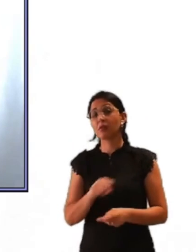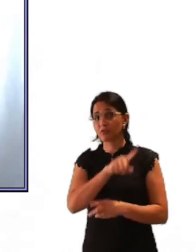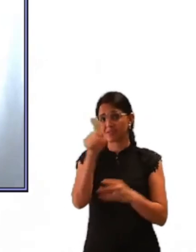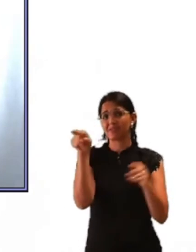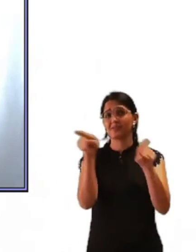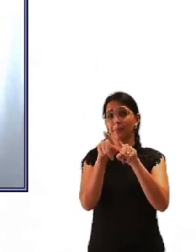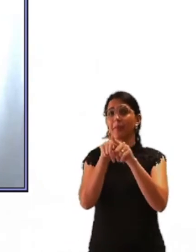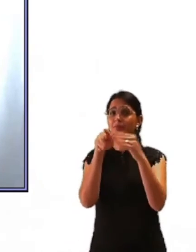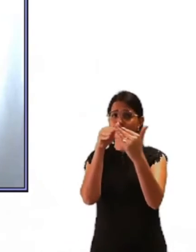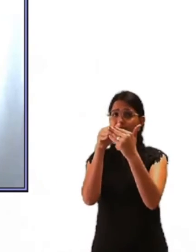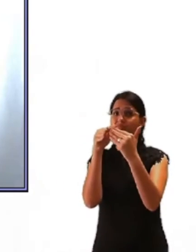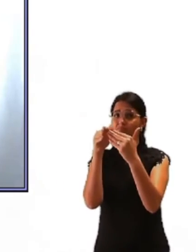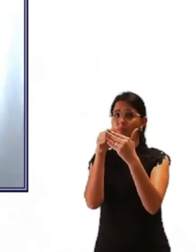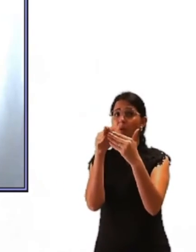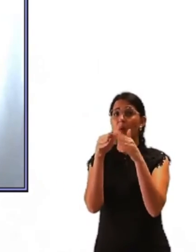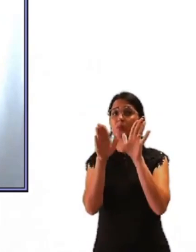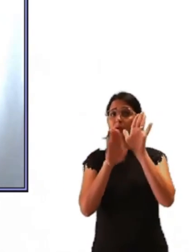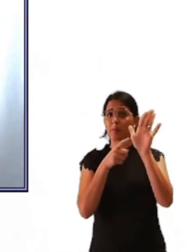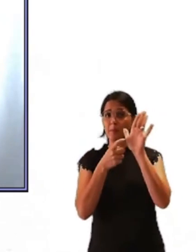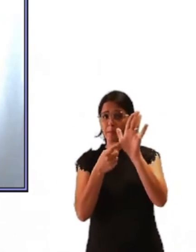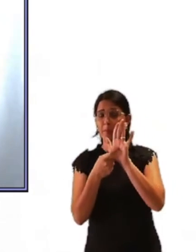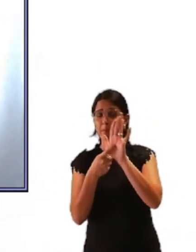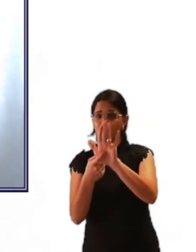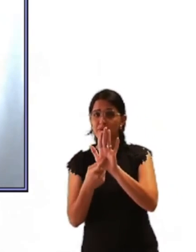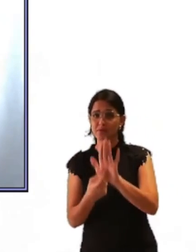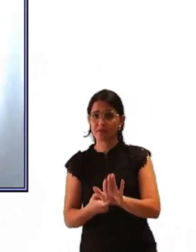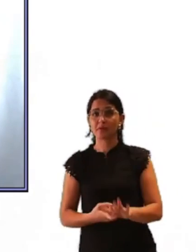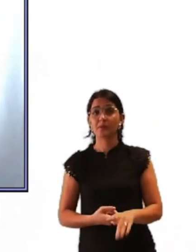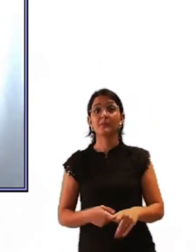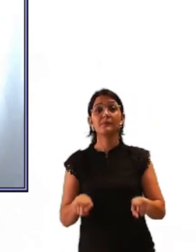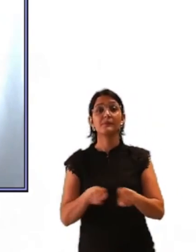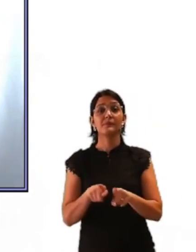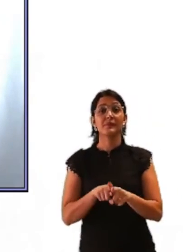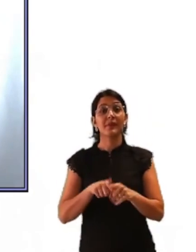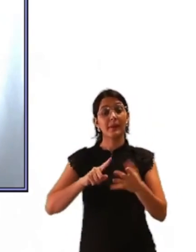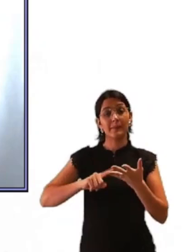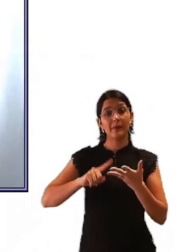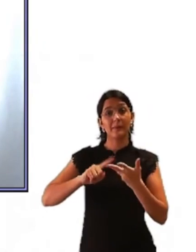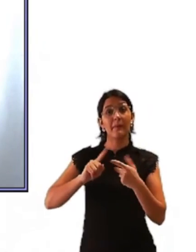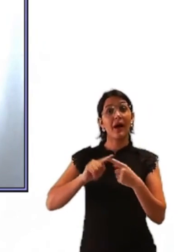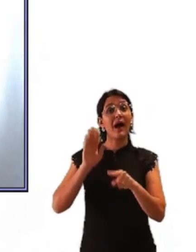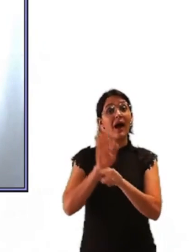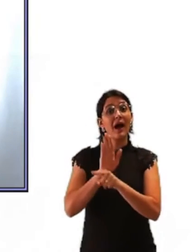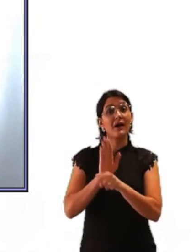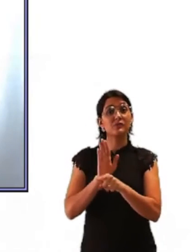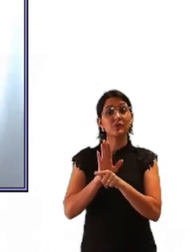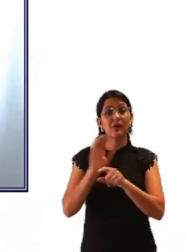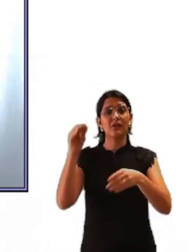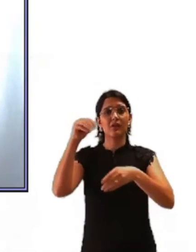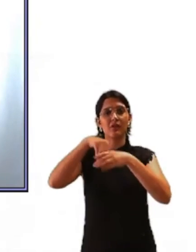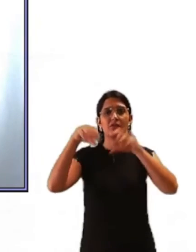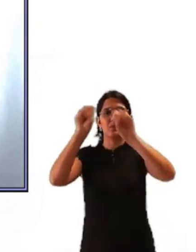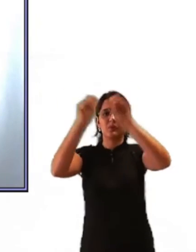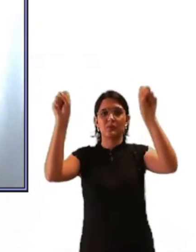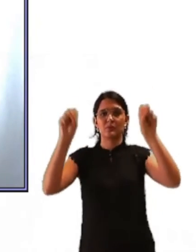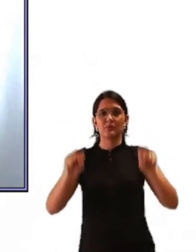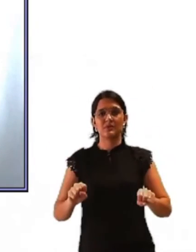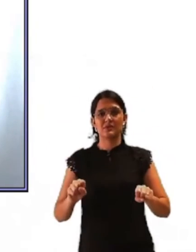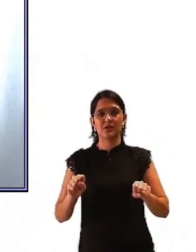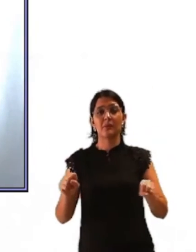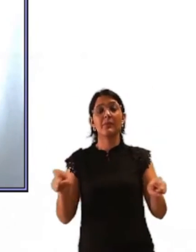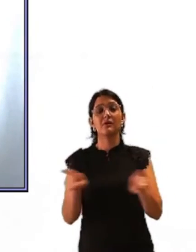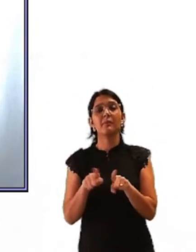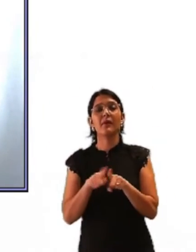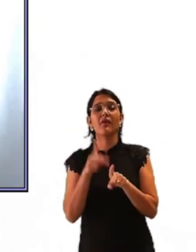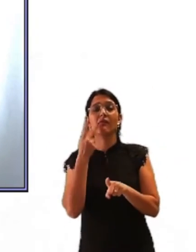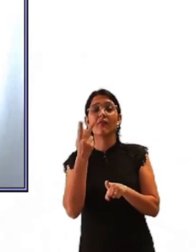vocês também, diante do que foi exposto. Os instrumentos existentes no sistema, até mesmo justificado pelo